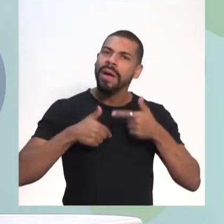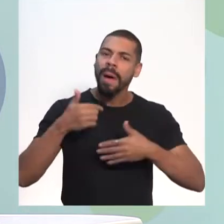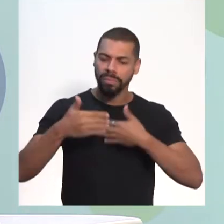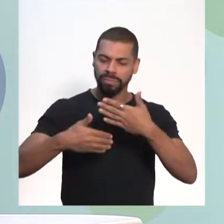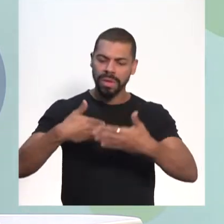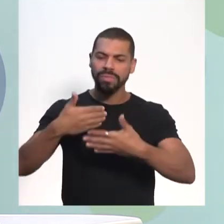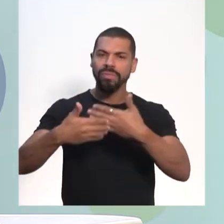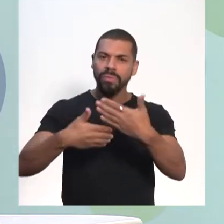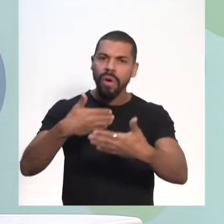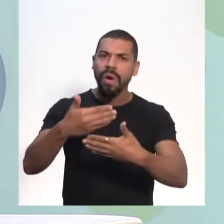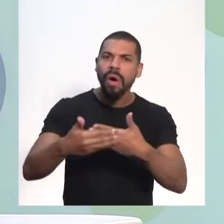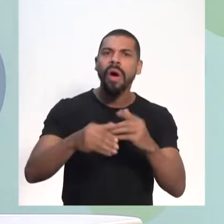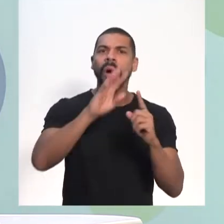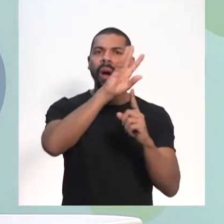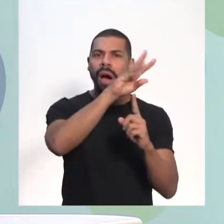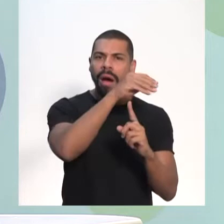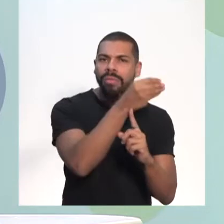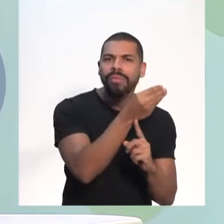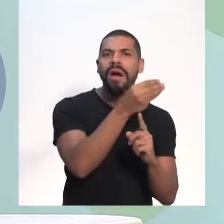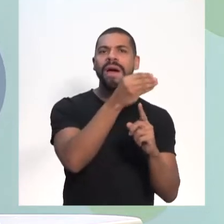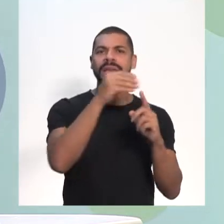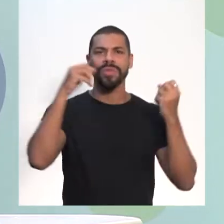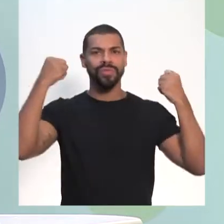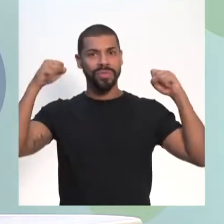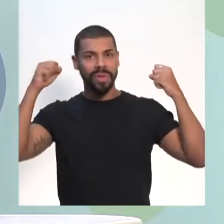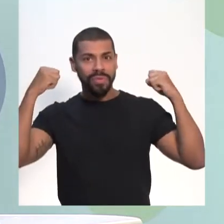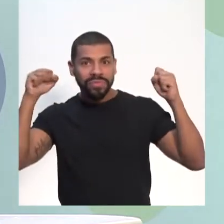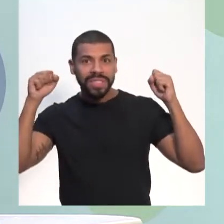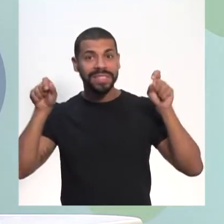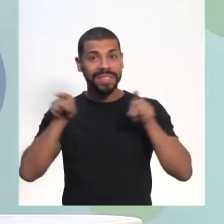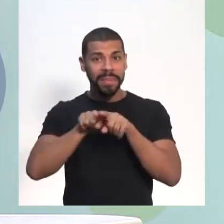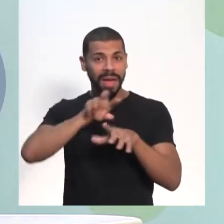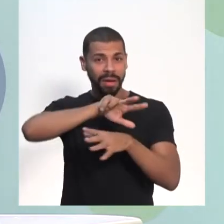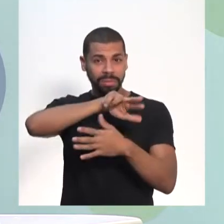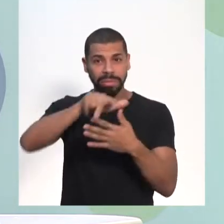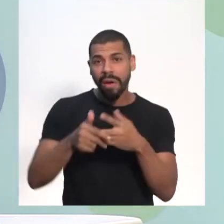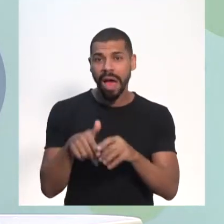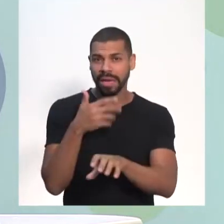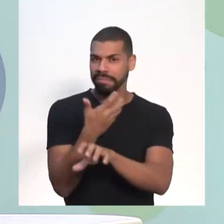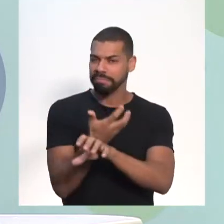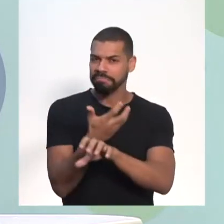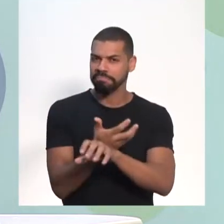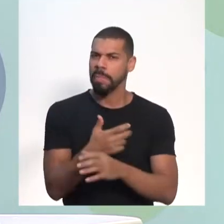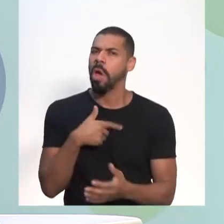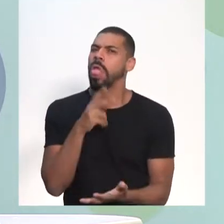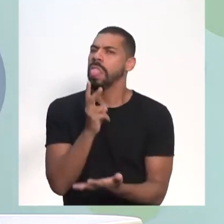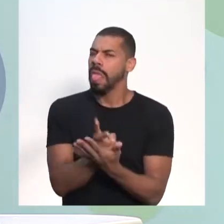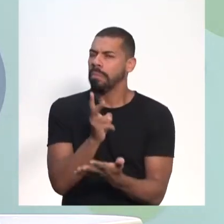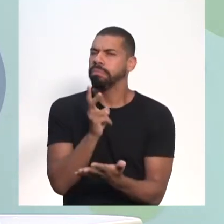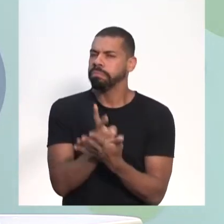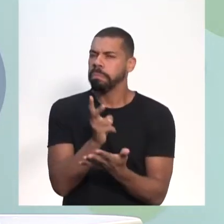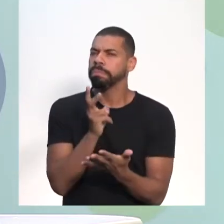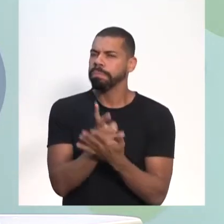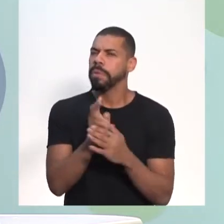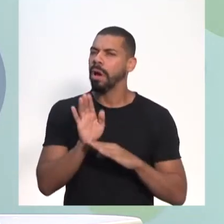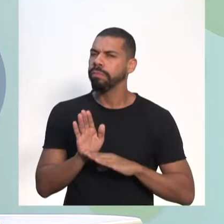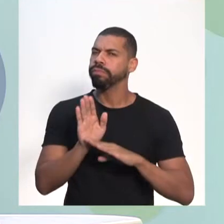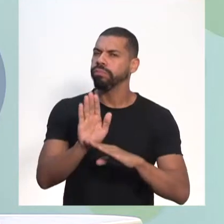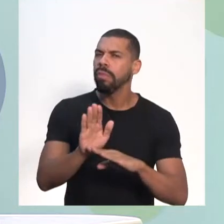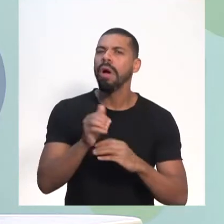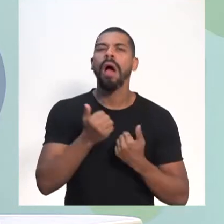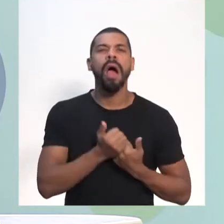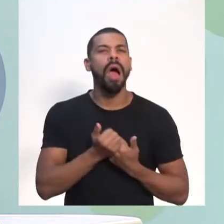temas relacionados à arte, educação física, e mesmo os outros componentes, né, que eu sempre defendo isso, né, a